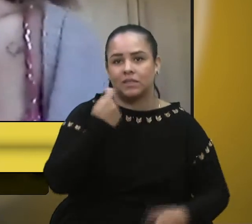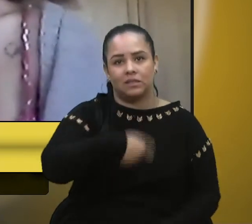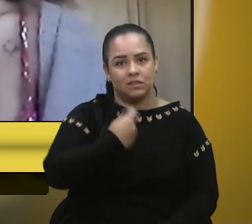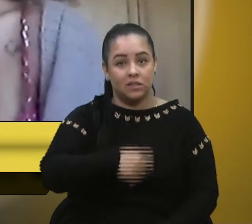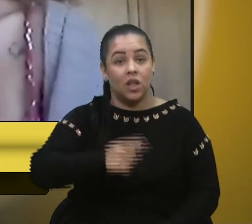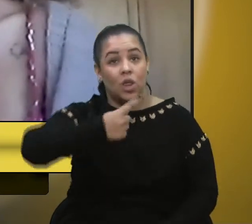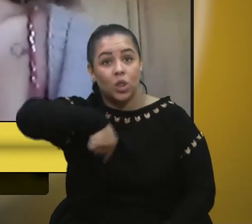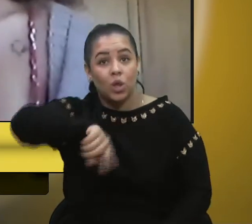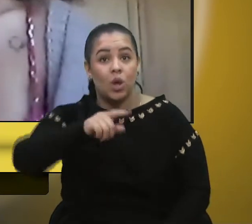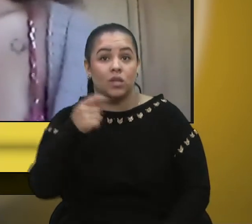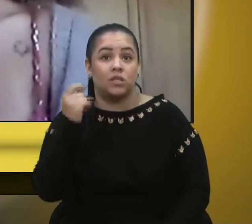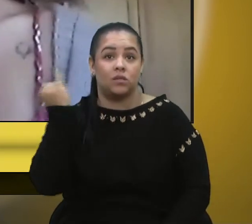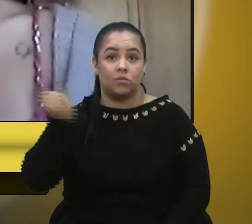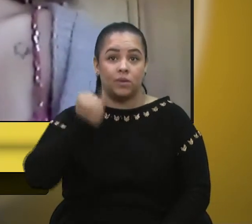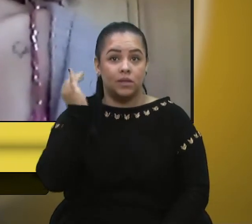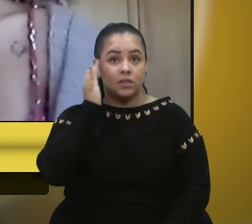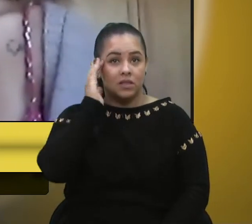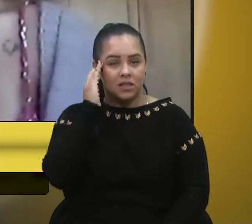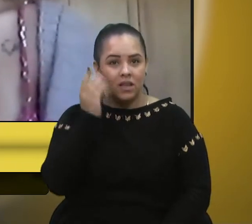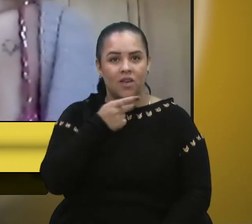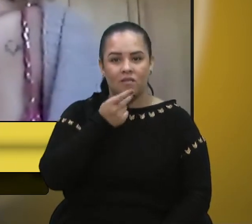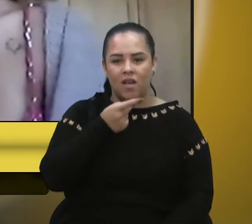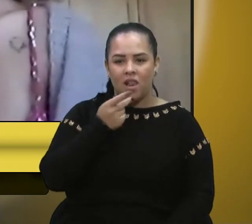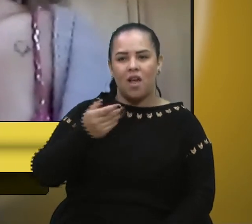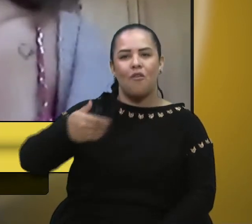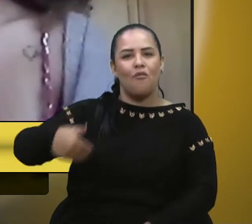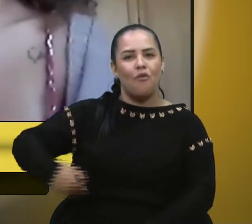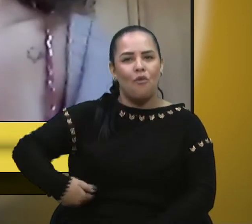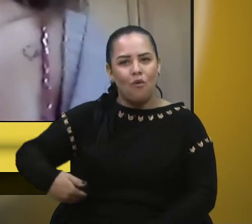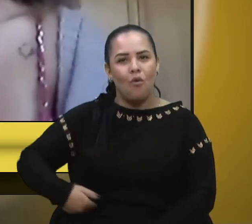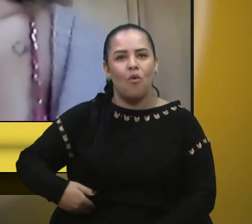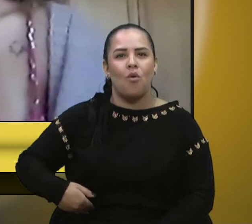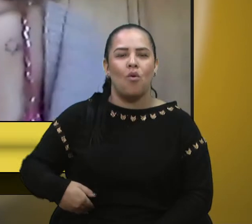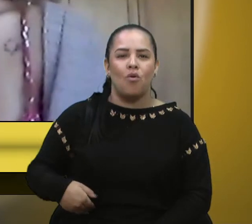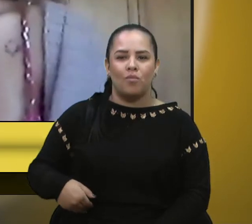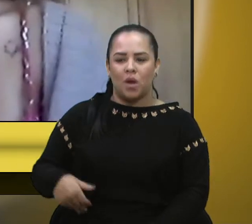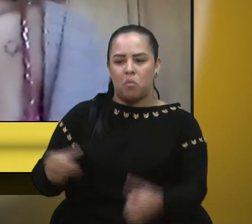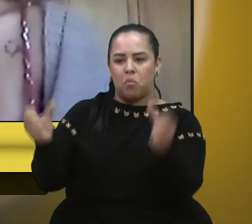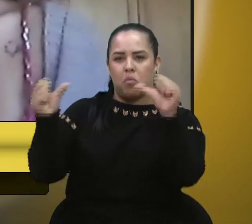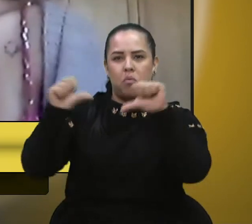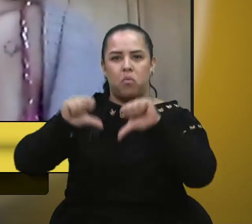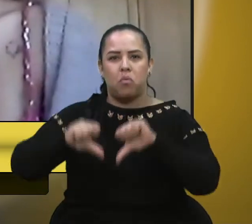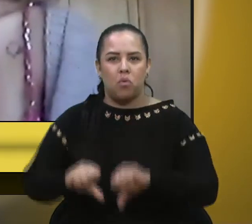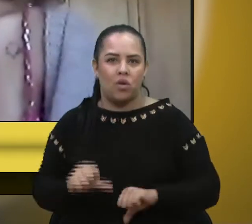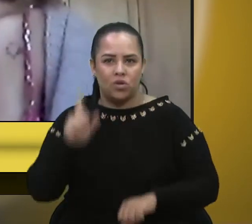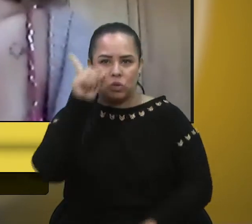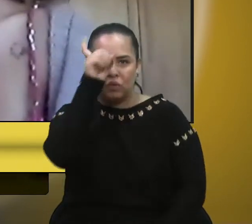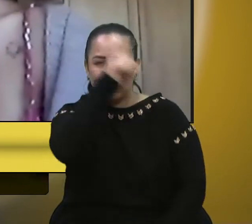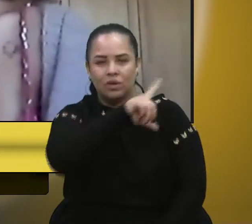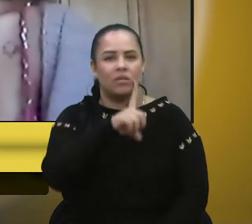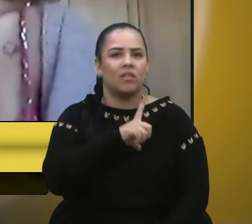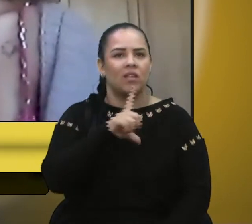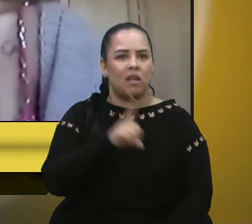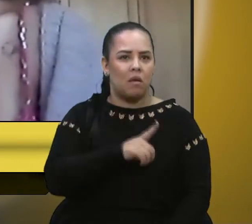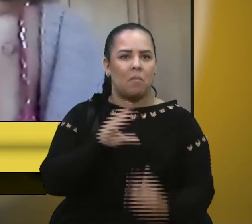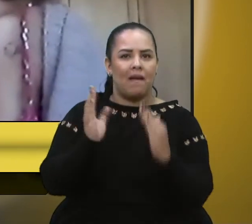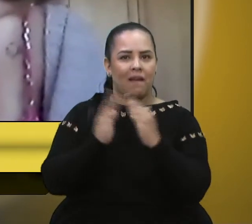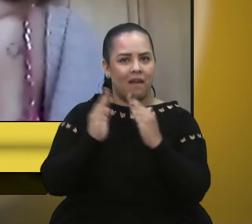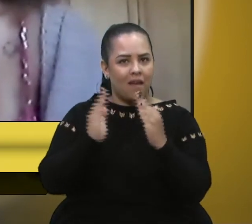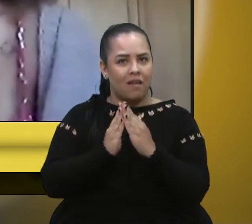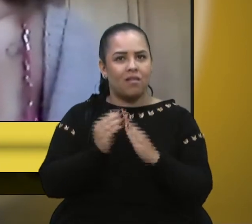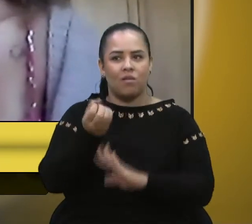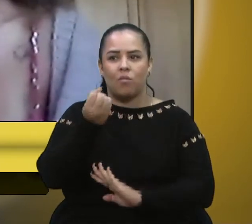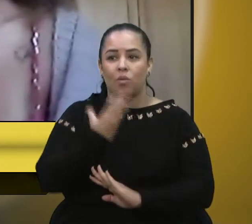gente fala da fome, da miséria, das dificuldades em ter uma moradia digna, nós estamos falando de